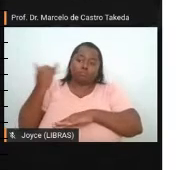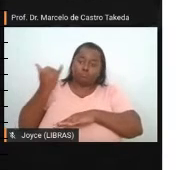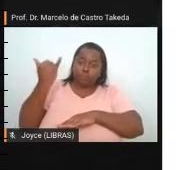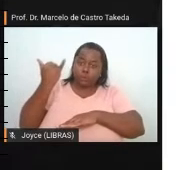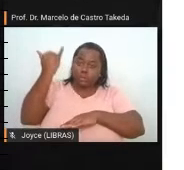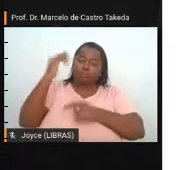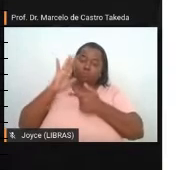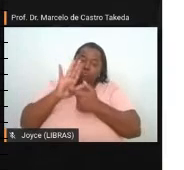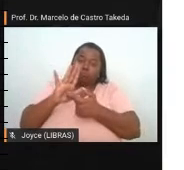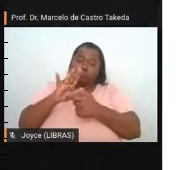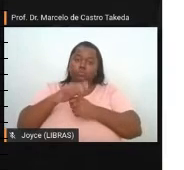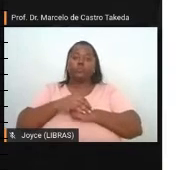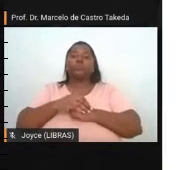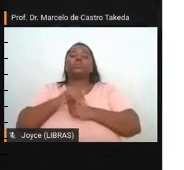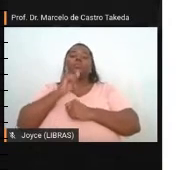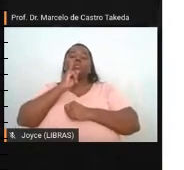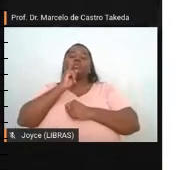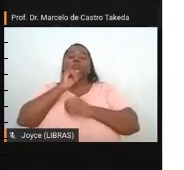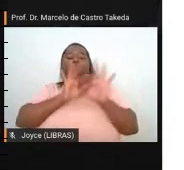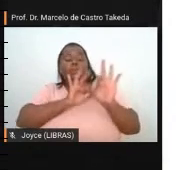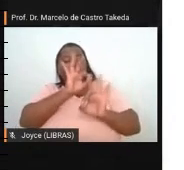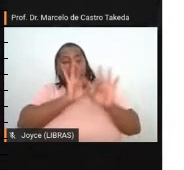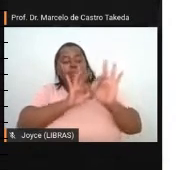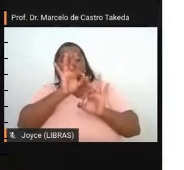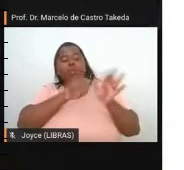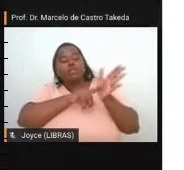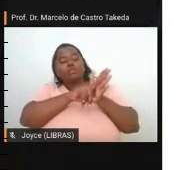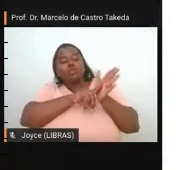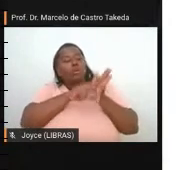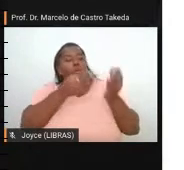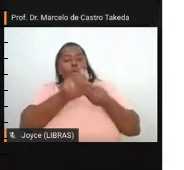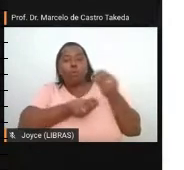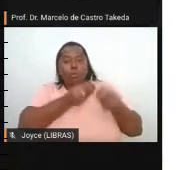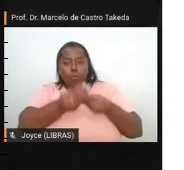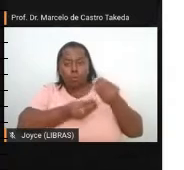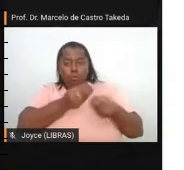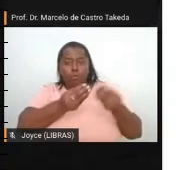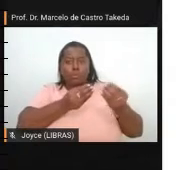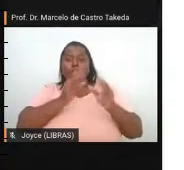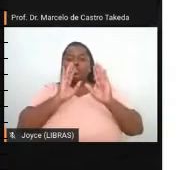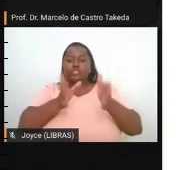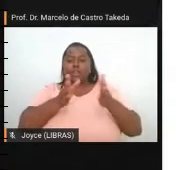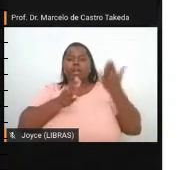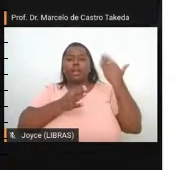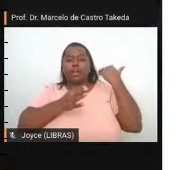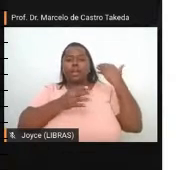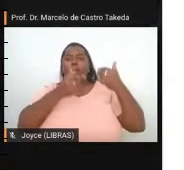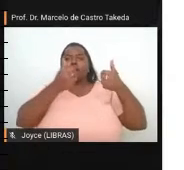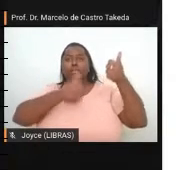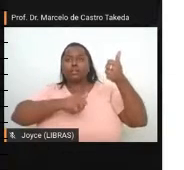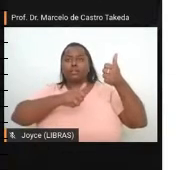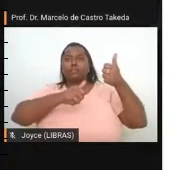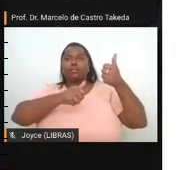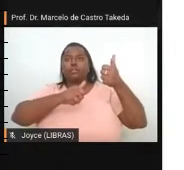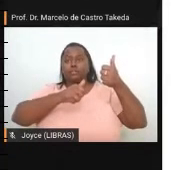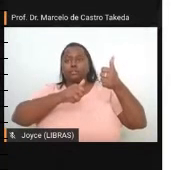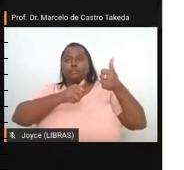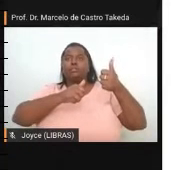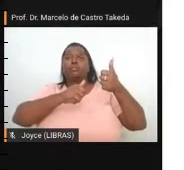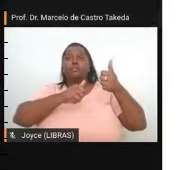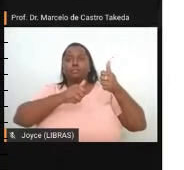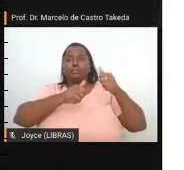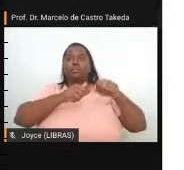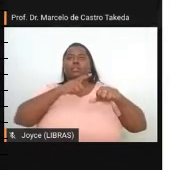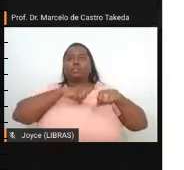Então, a duração do questionário. Tá? Isso ainda foi discutido no módulo 2 ontem,